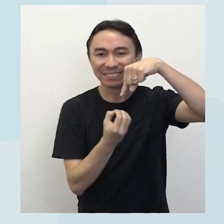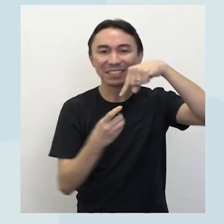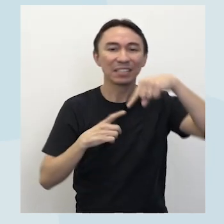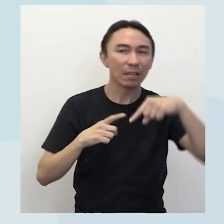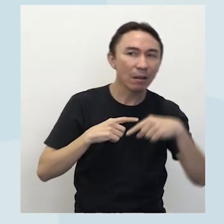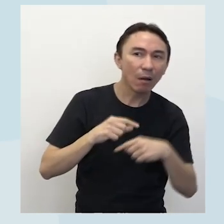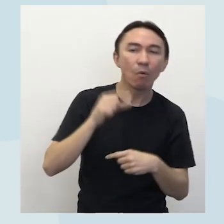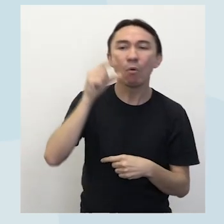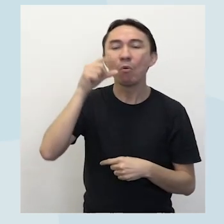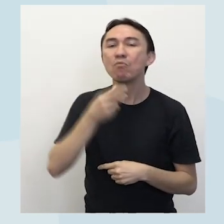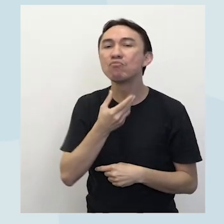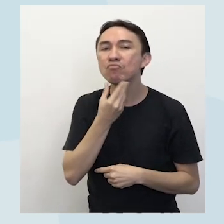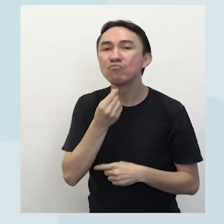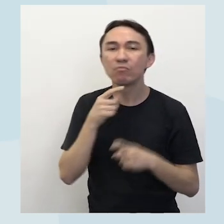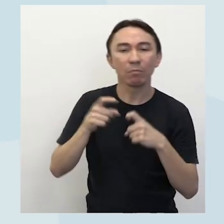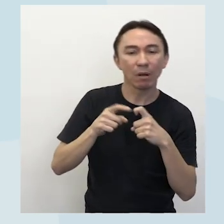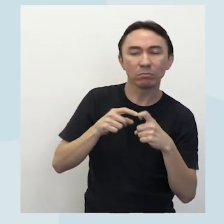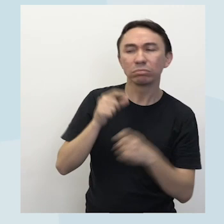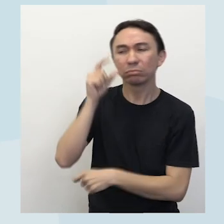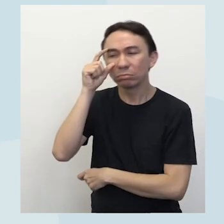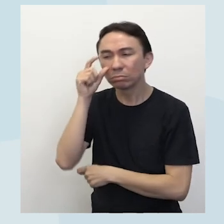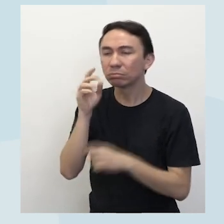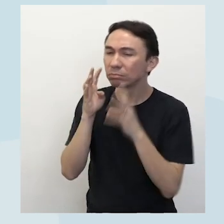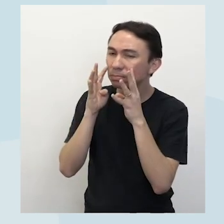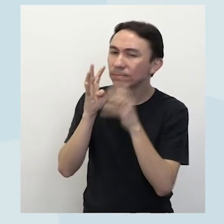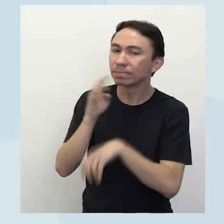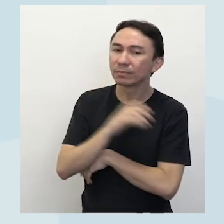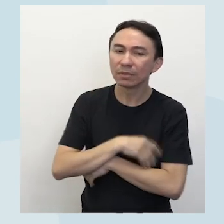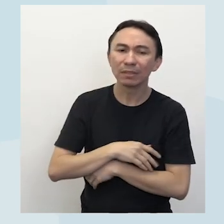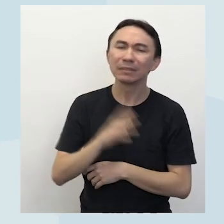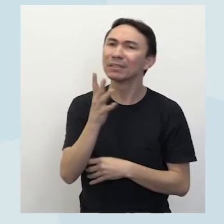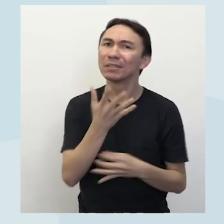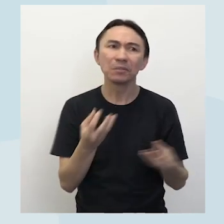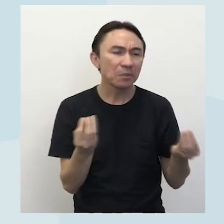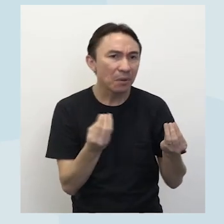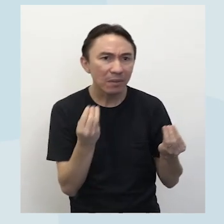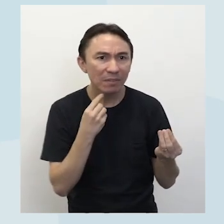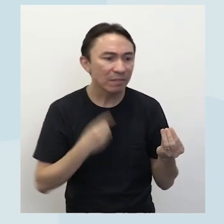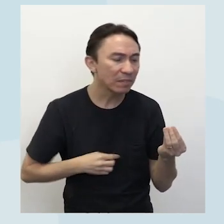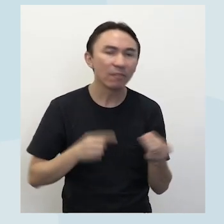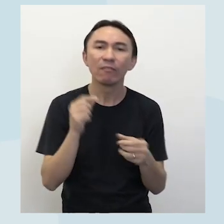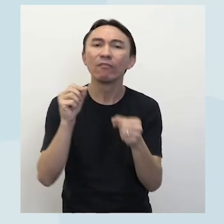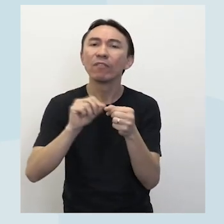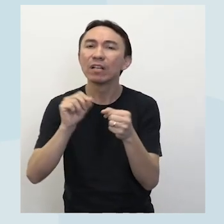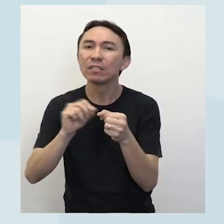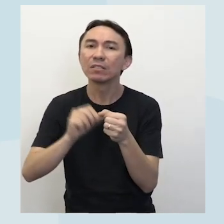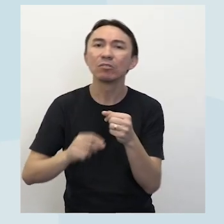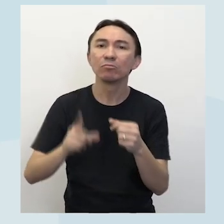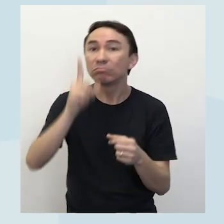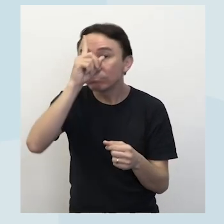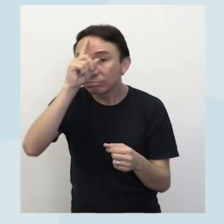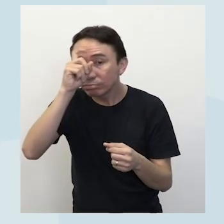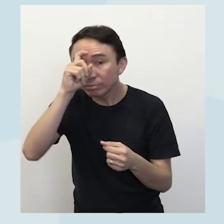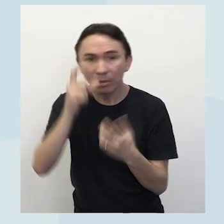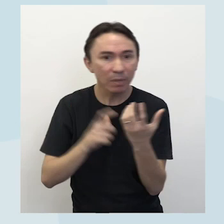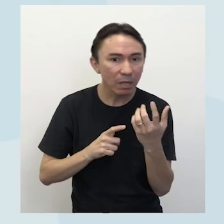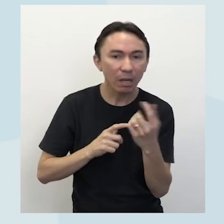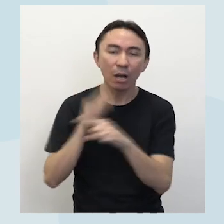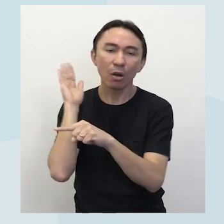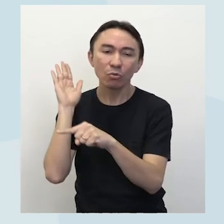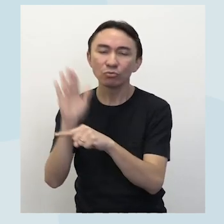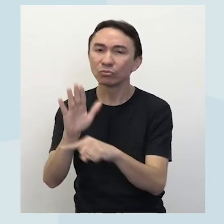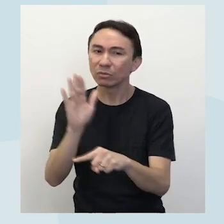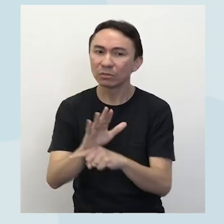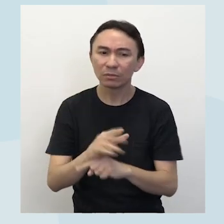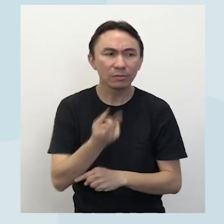atenção. Por que não fazer um centro para ajudar essas pessoas? E aí é o doutor que está pensando, o doutor que é o alienista, ele tem uma